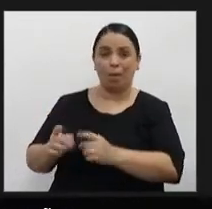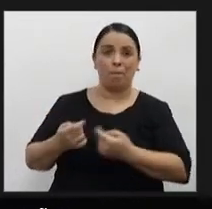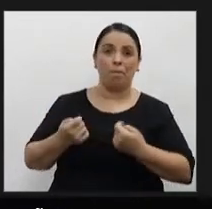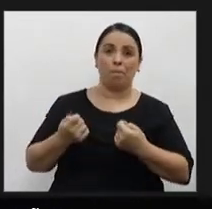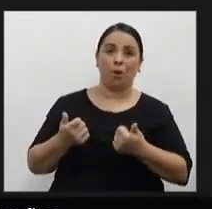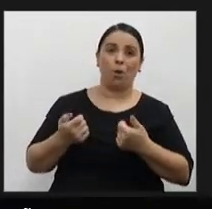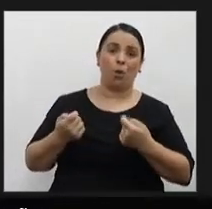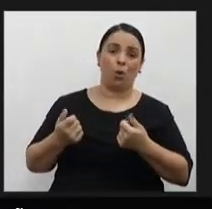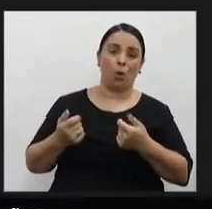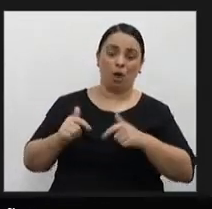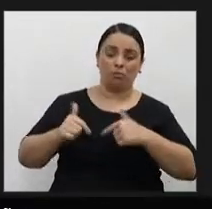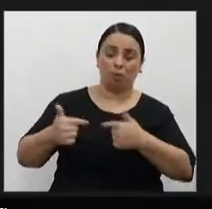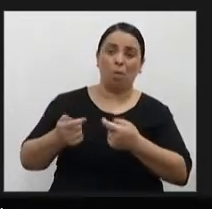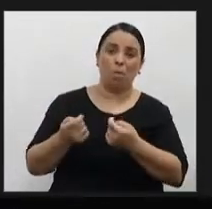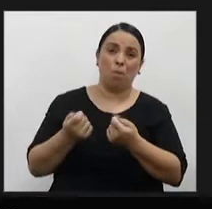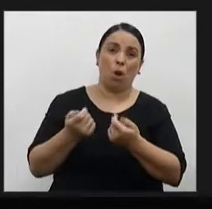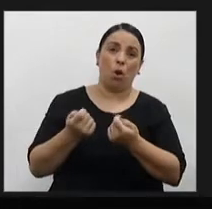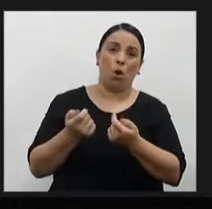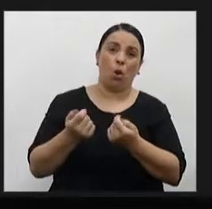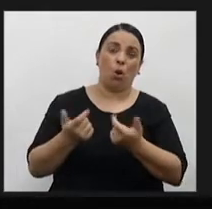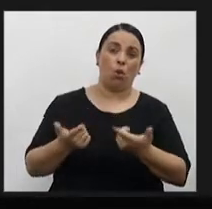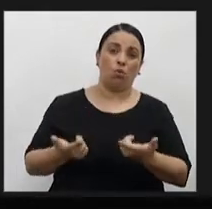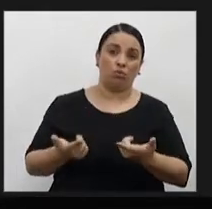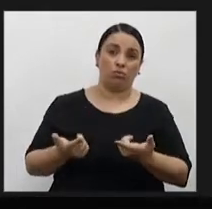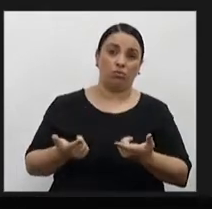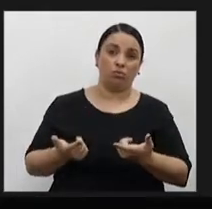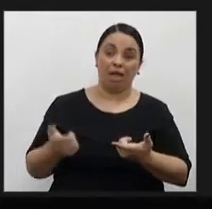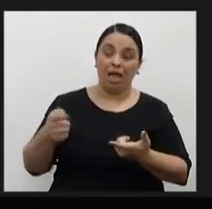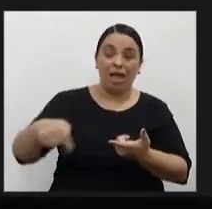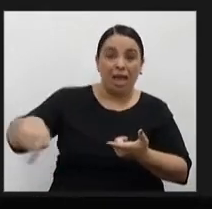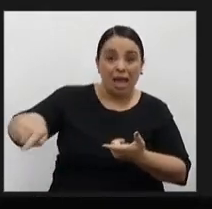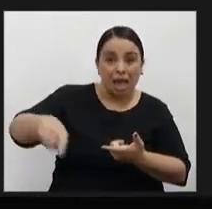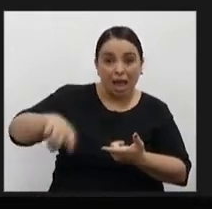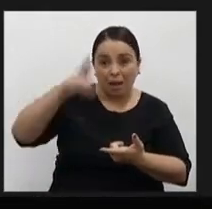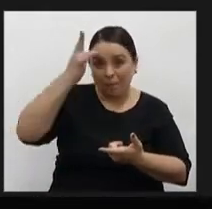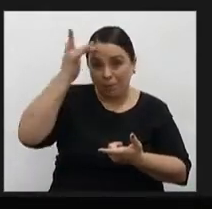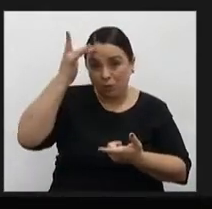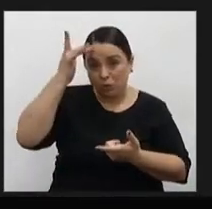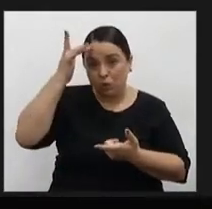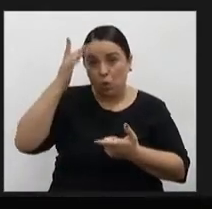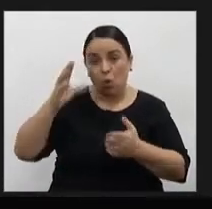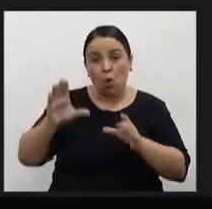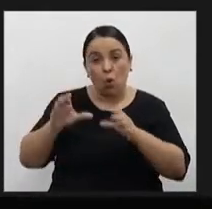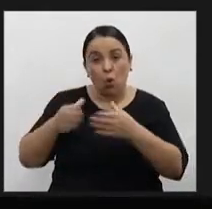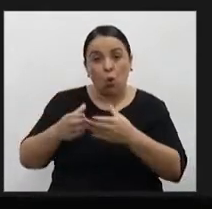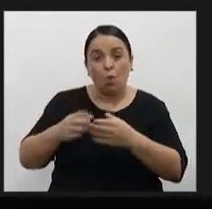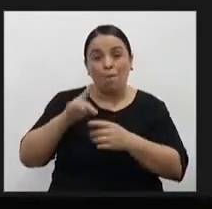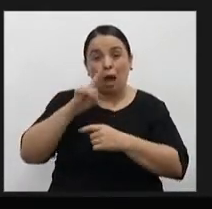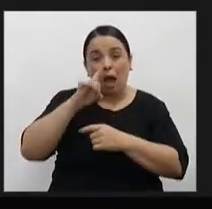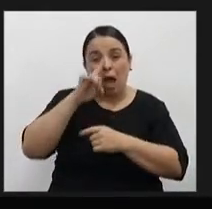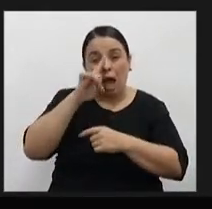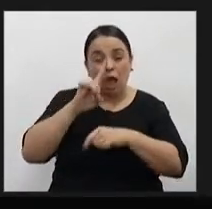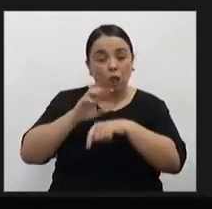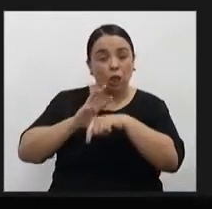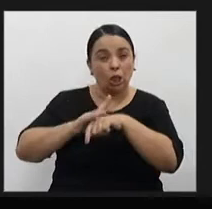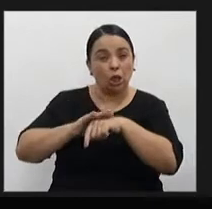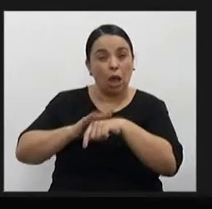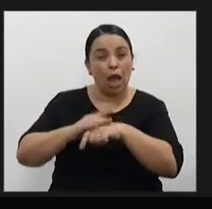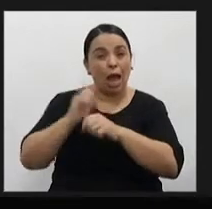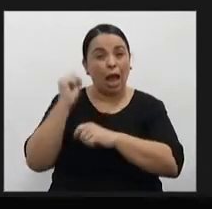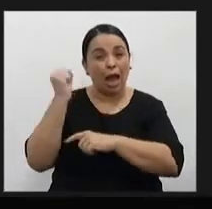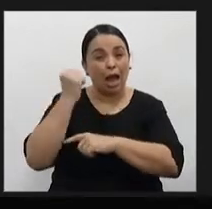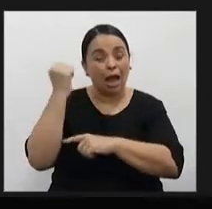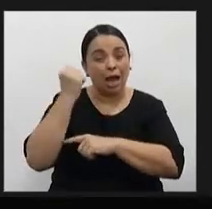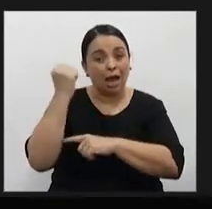muitas delas façam parte de grupo de alto risco, alertou, né, a